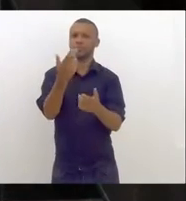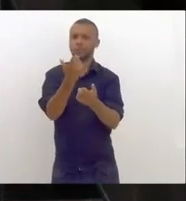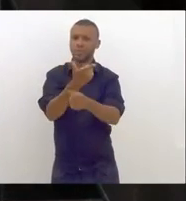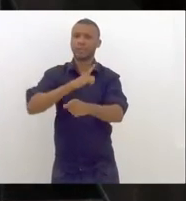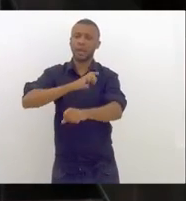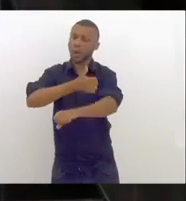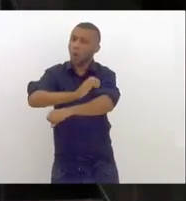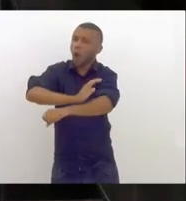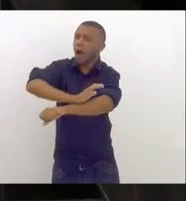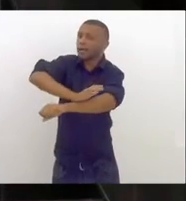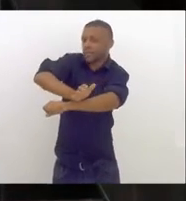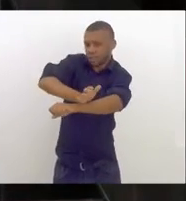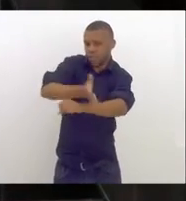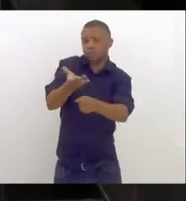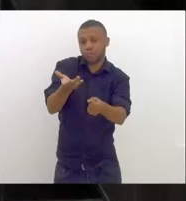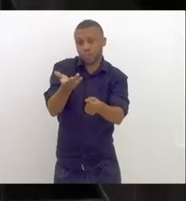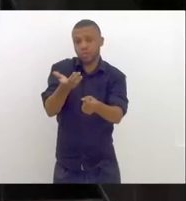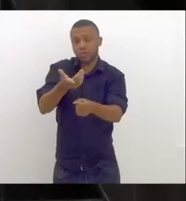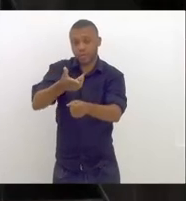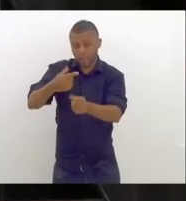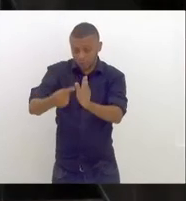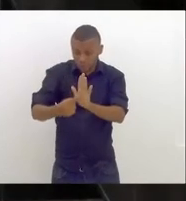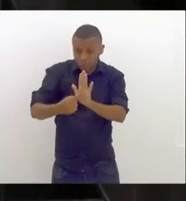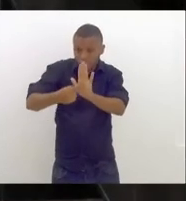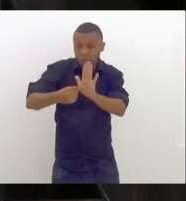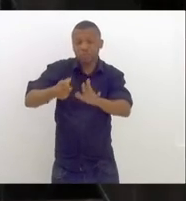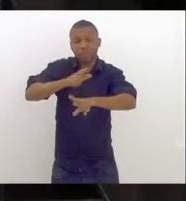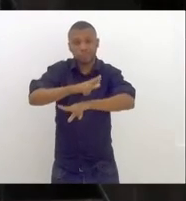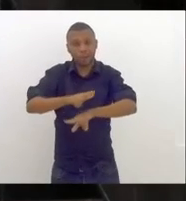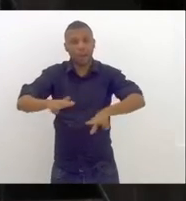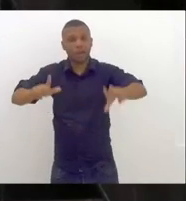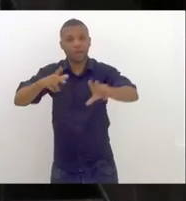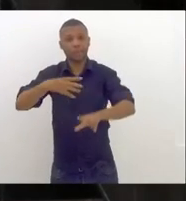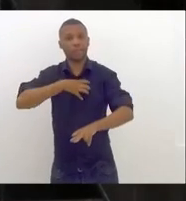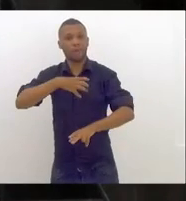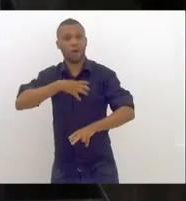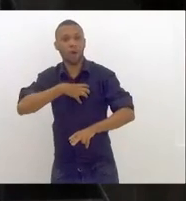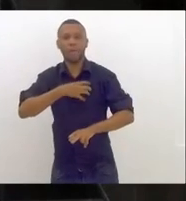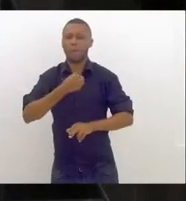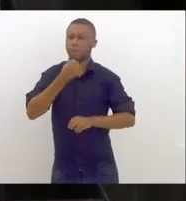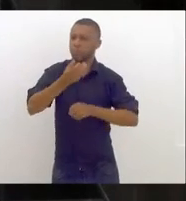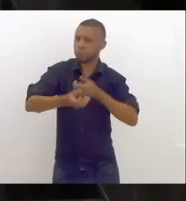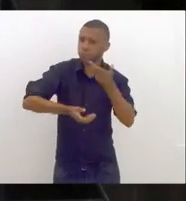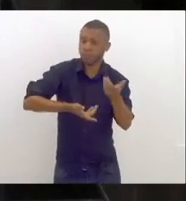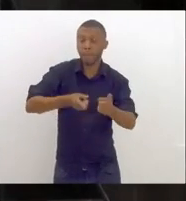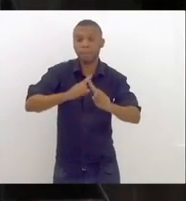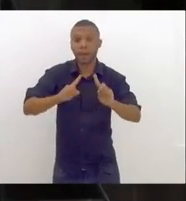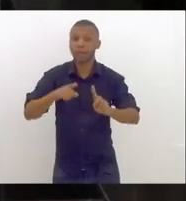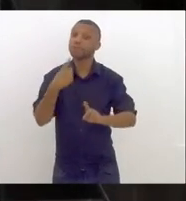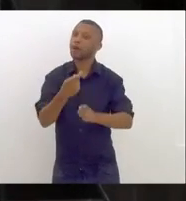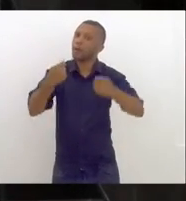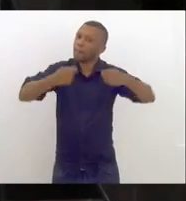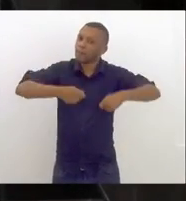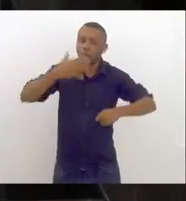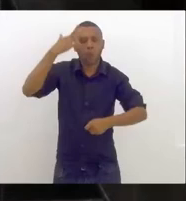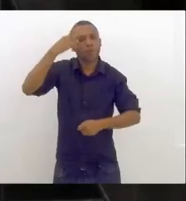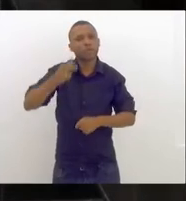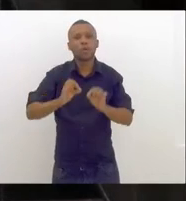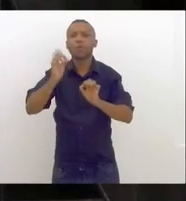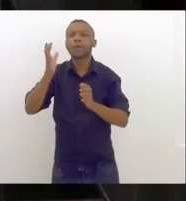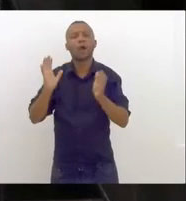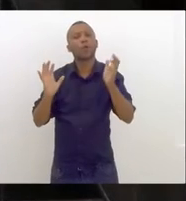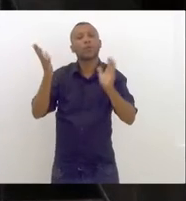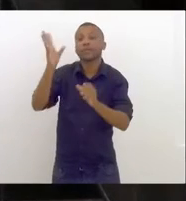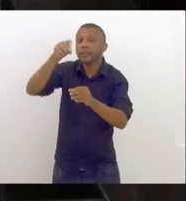racista e esse racismo se manifesta sobre várias formas mas é preciso entender o que aconteceu né no Hospital